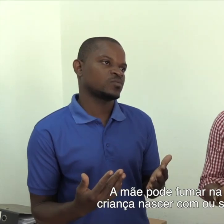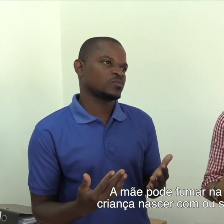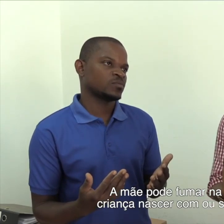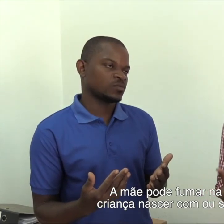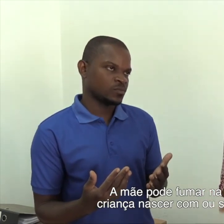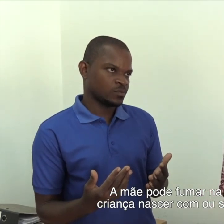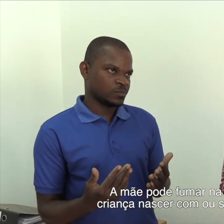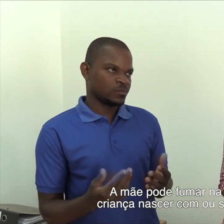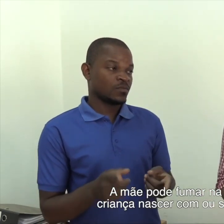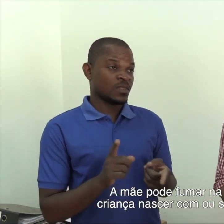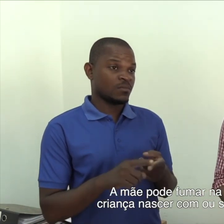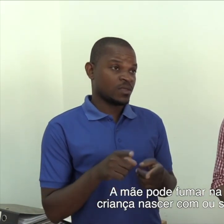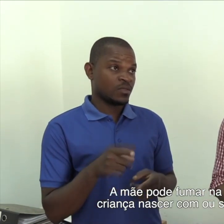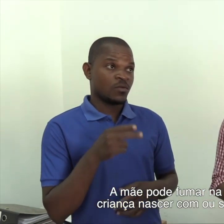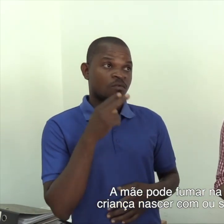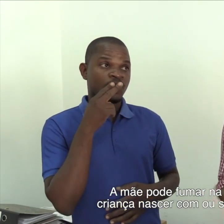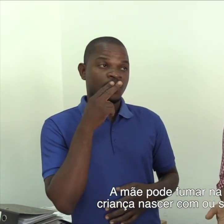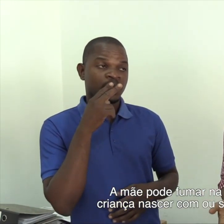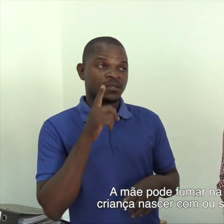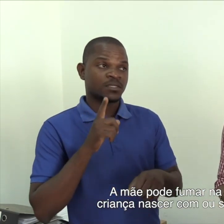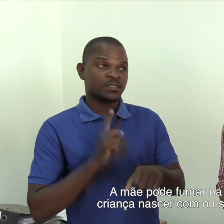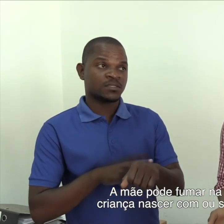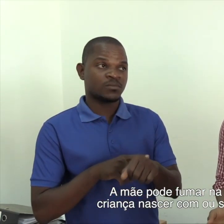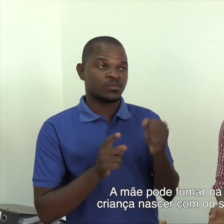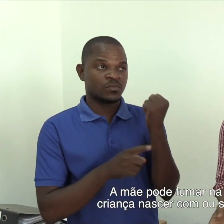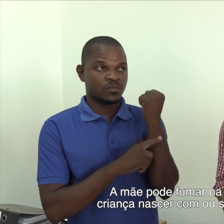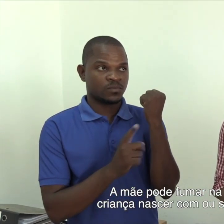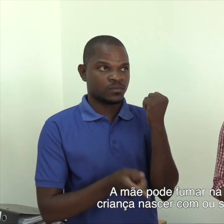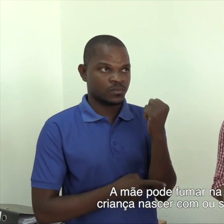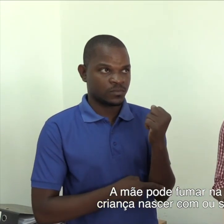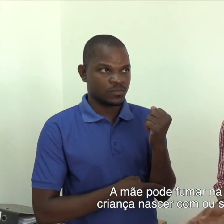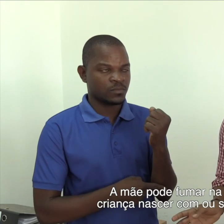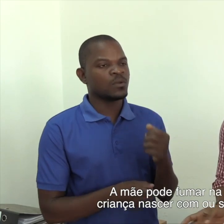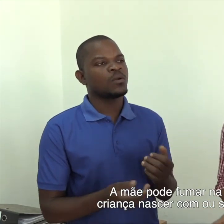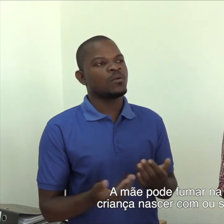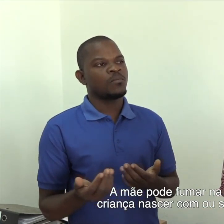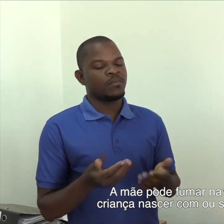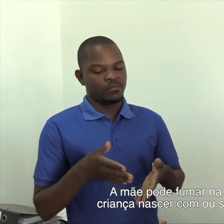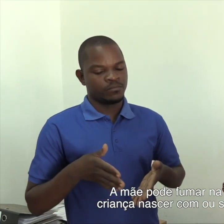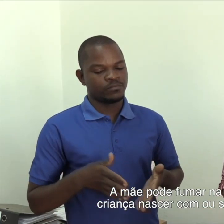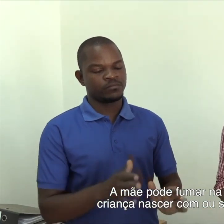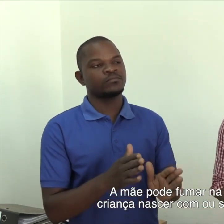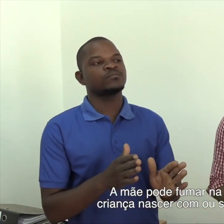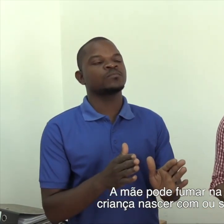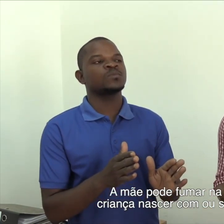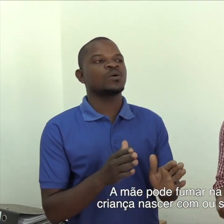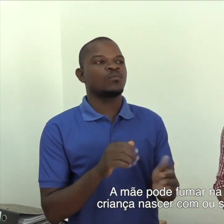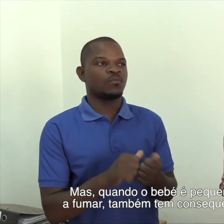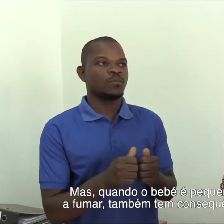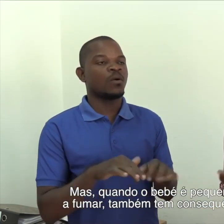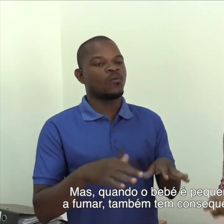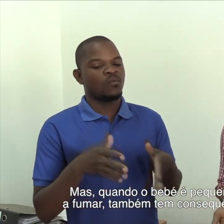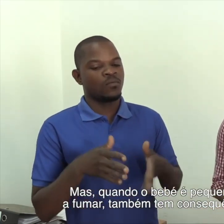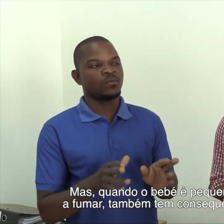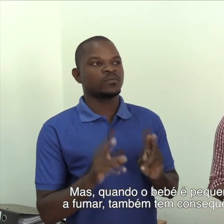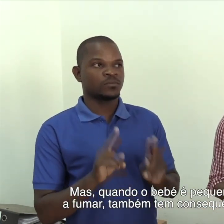além de fumar na gravidez se a mãe por exemplo fuma durante a gravidez a criança nasce com problemas ou sem problemas e ela